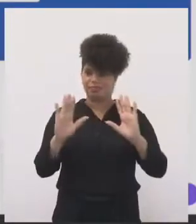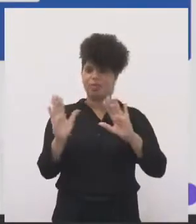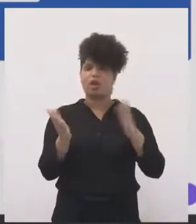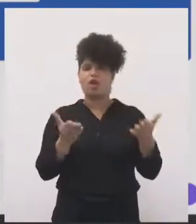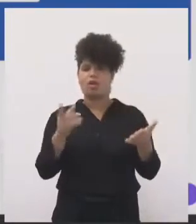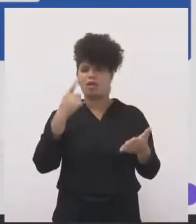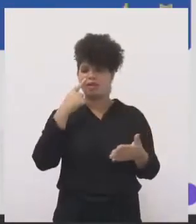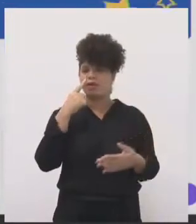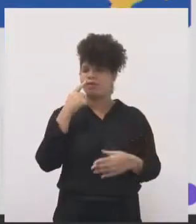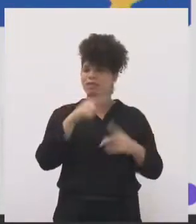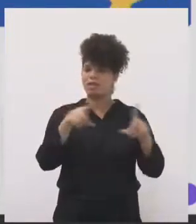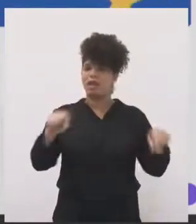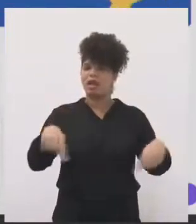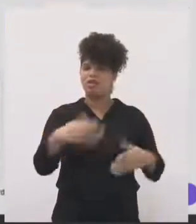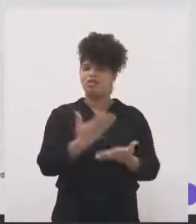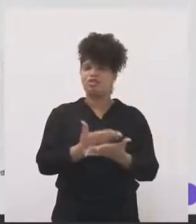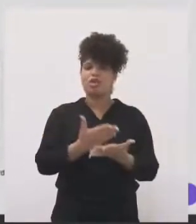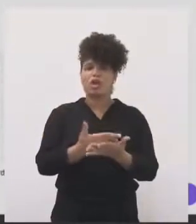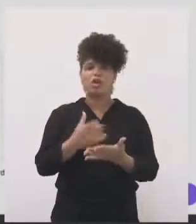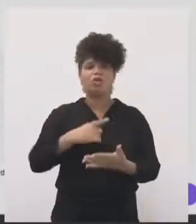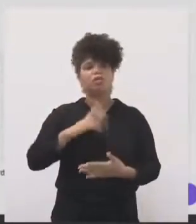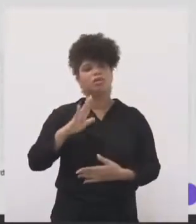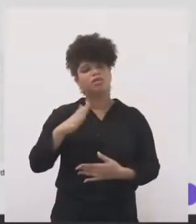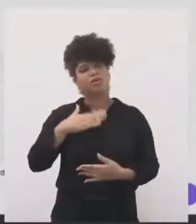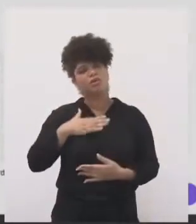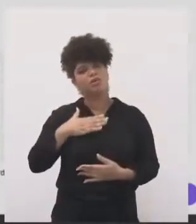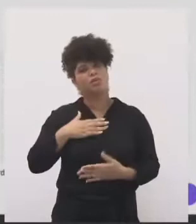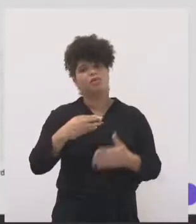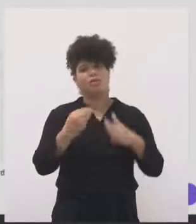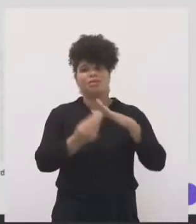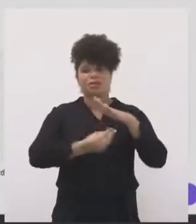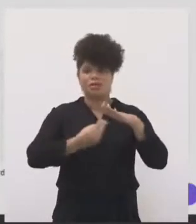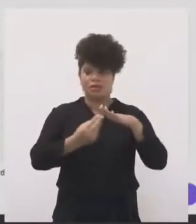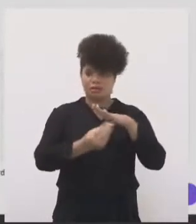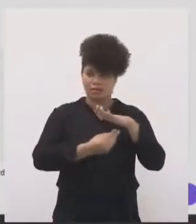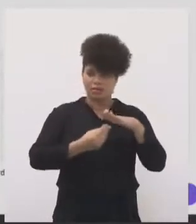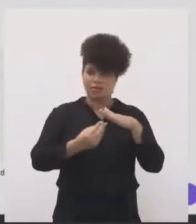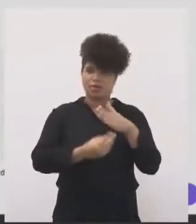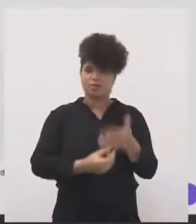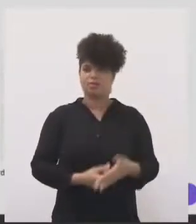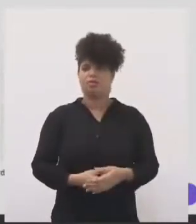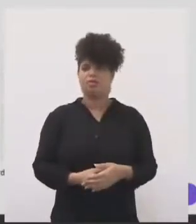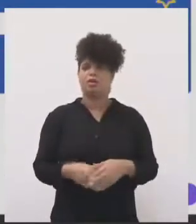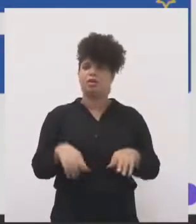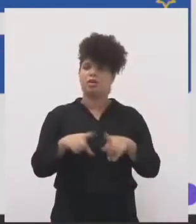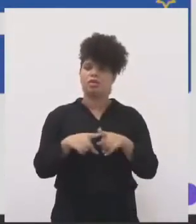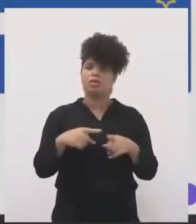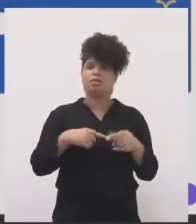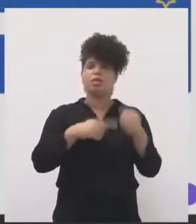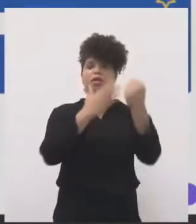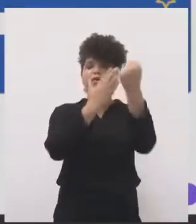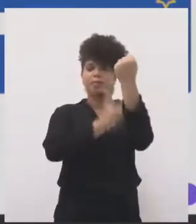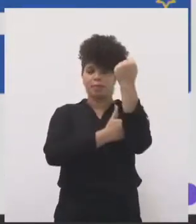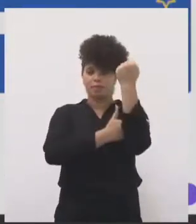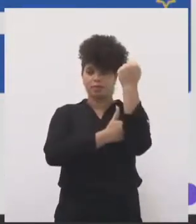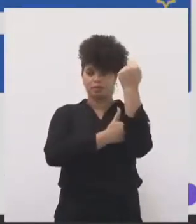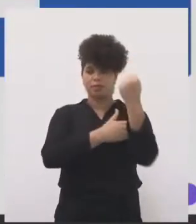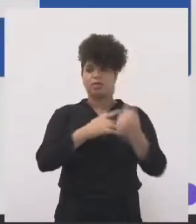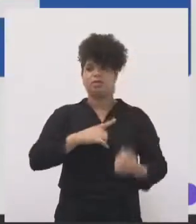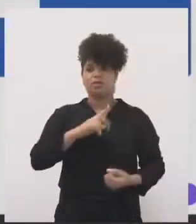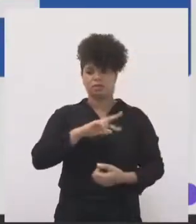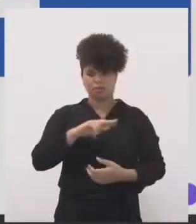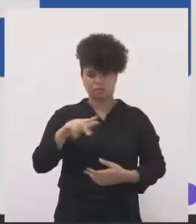aula, olha que legal, já aparecem os meus designs, já aparecem as minhas pastas.